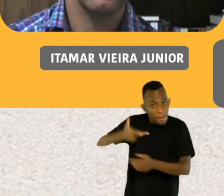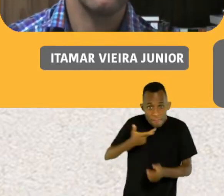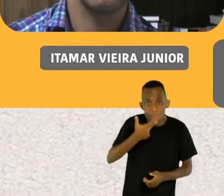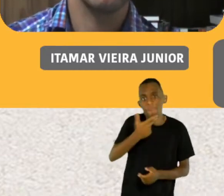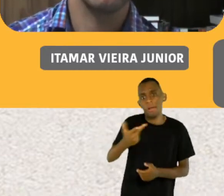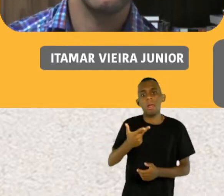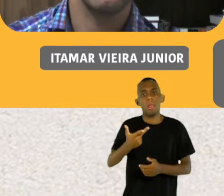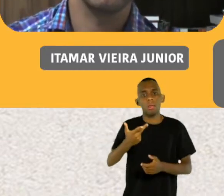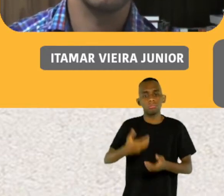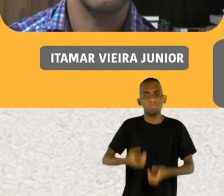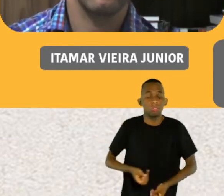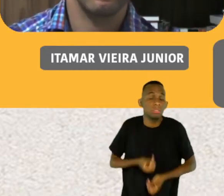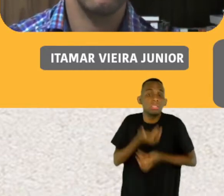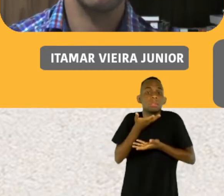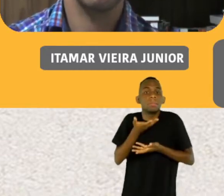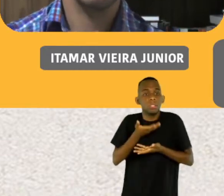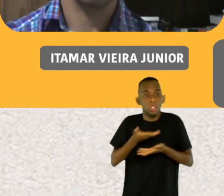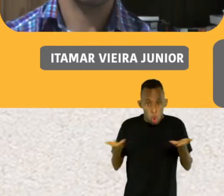você hoje tem